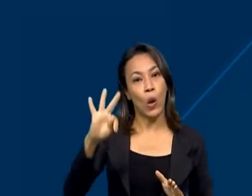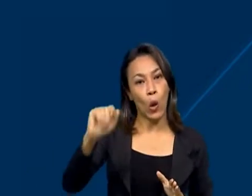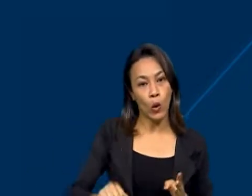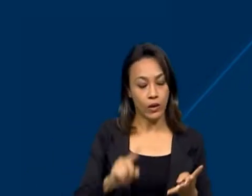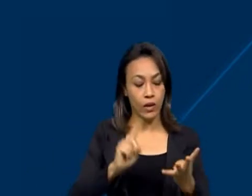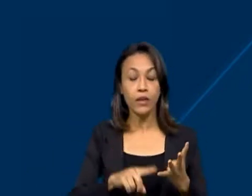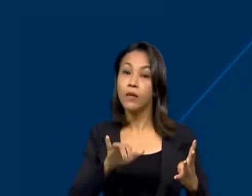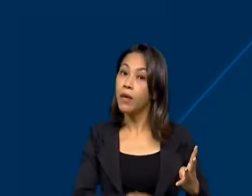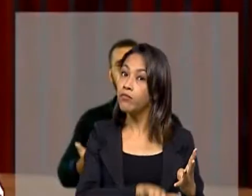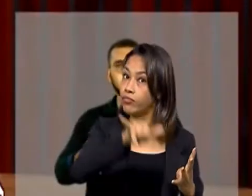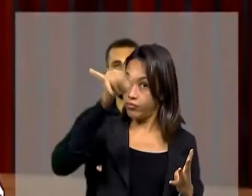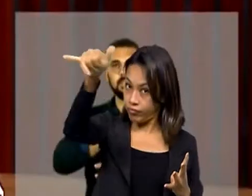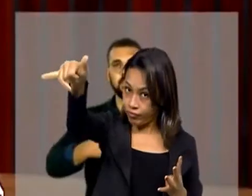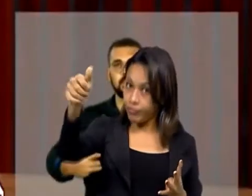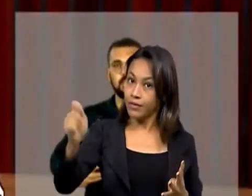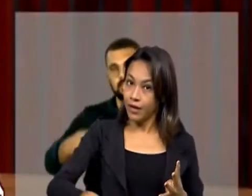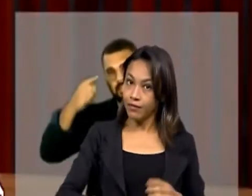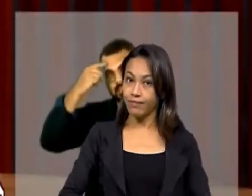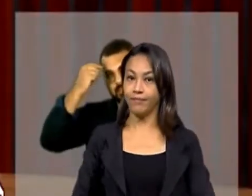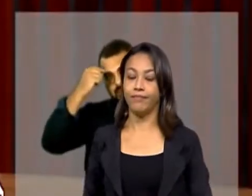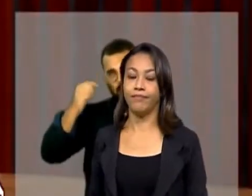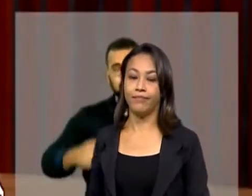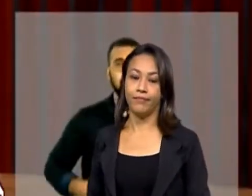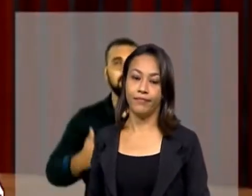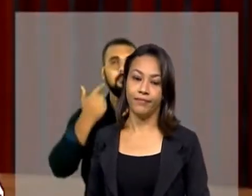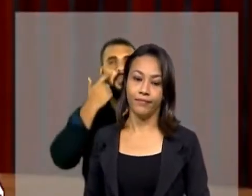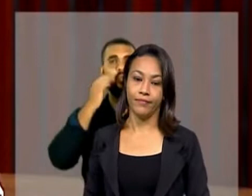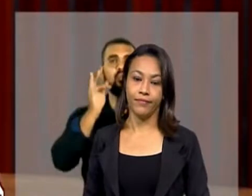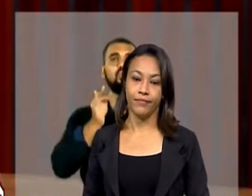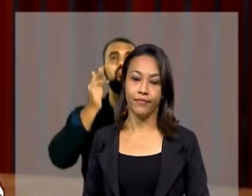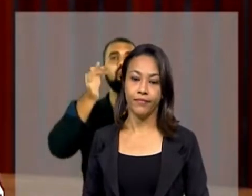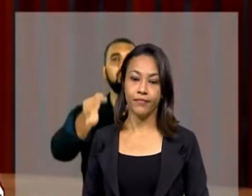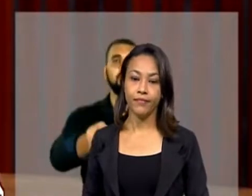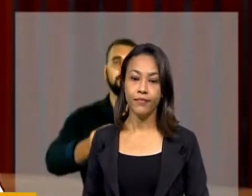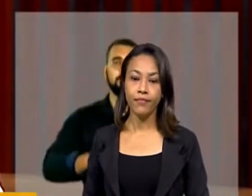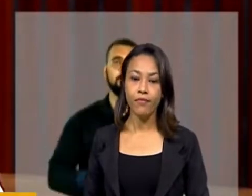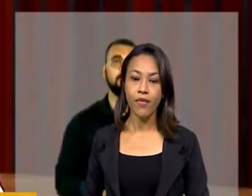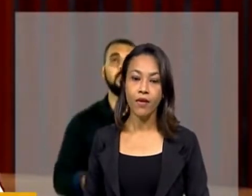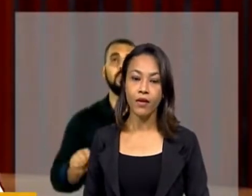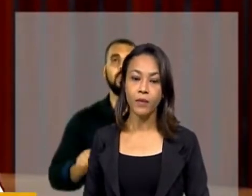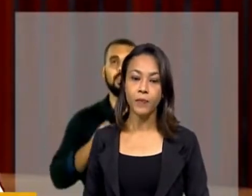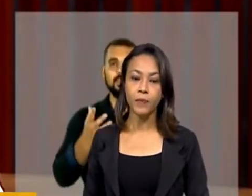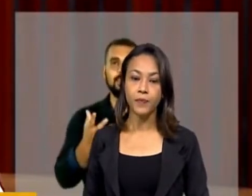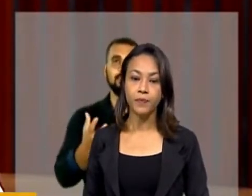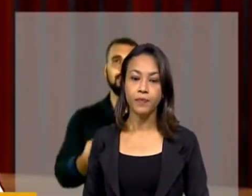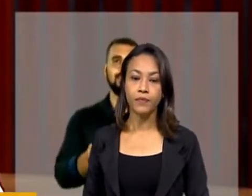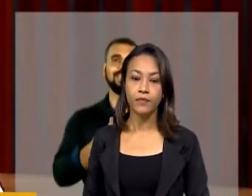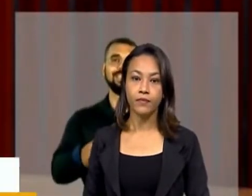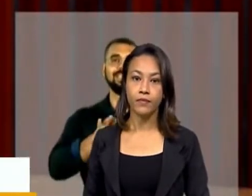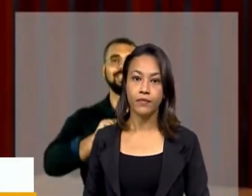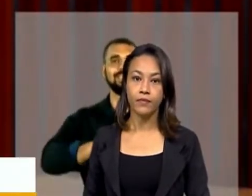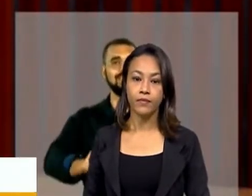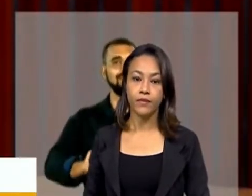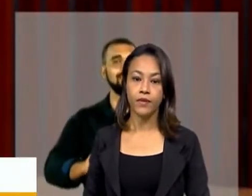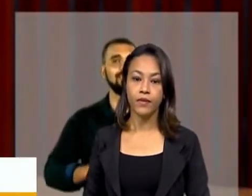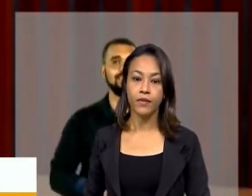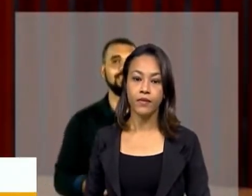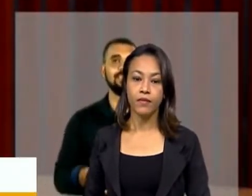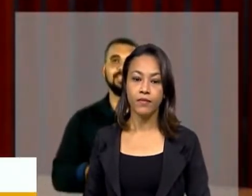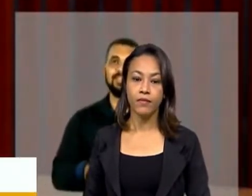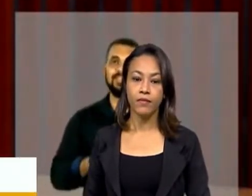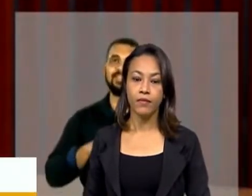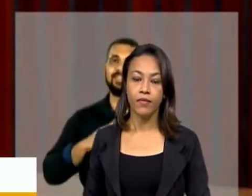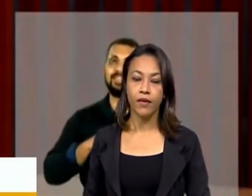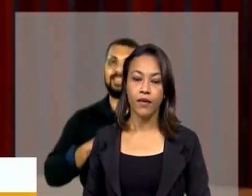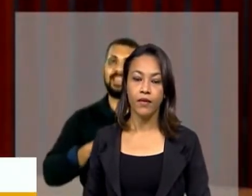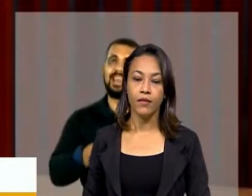em aeroportos. Vamos para o futuro, já todos digitalizados, né? Já todos nós com a nossa carteira de